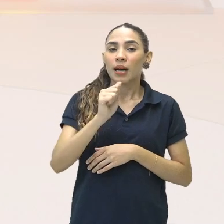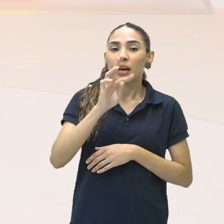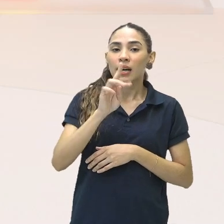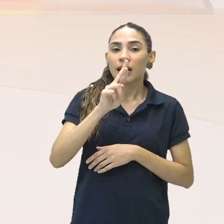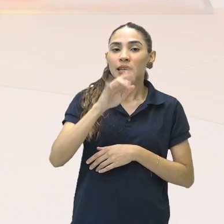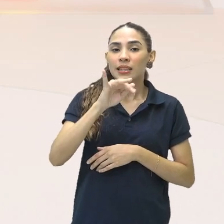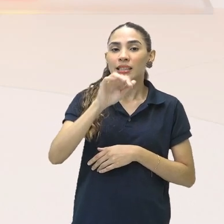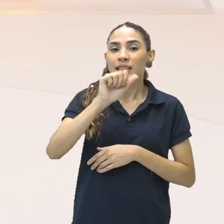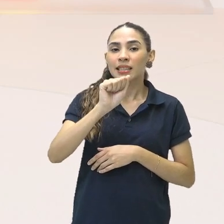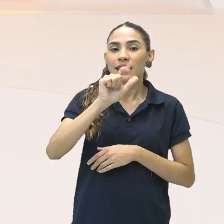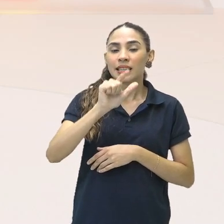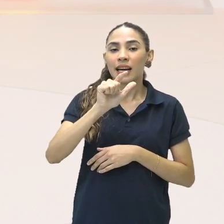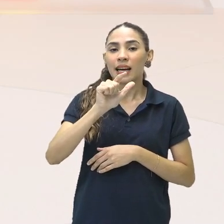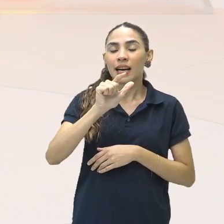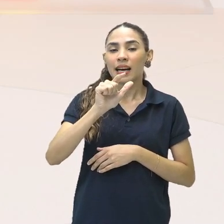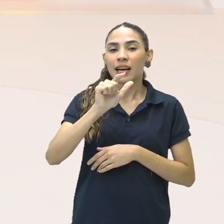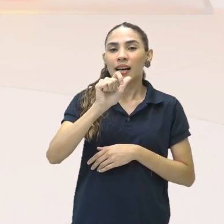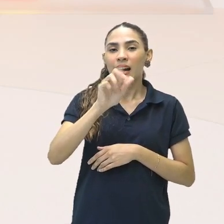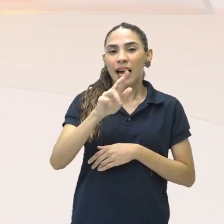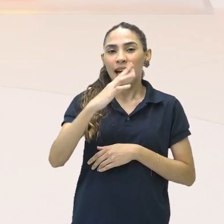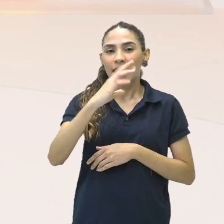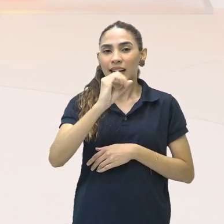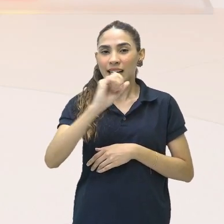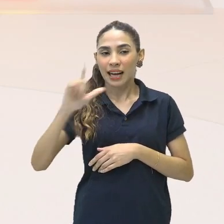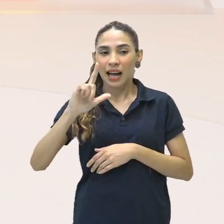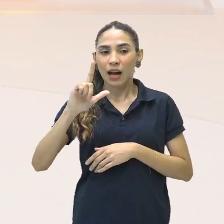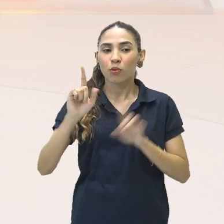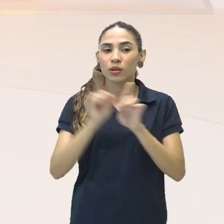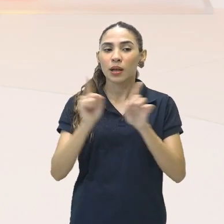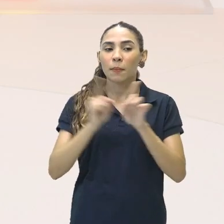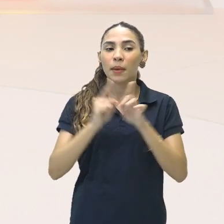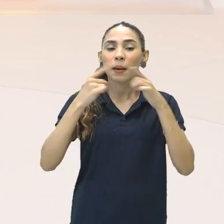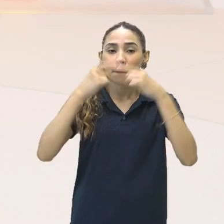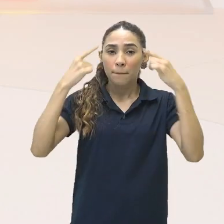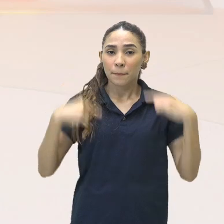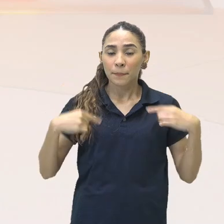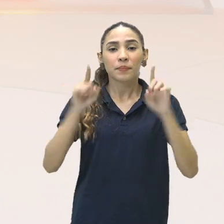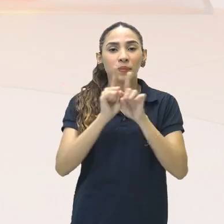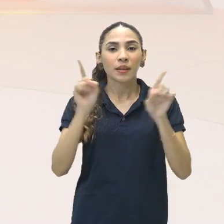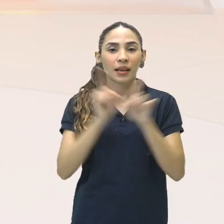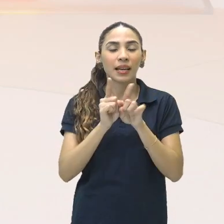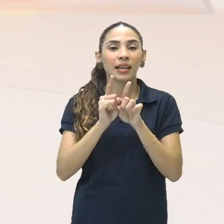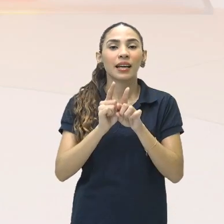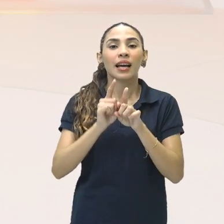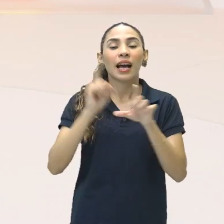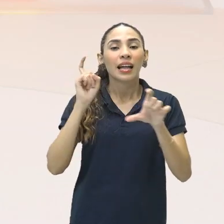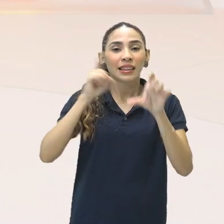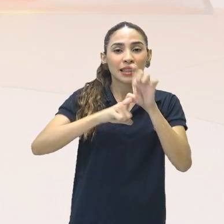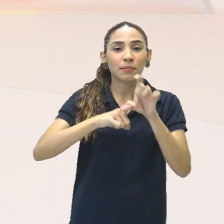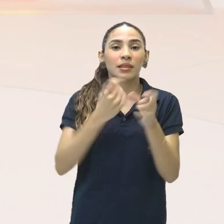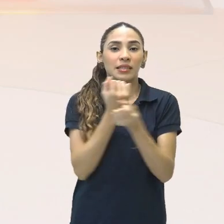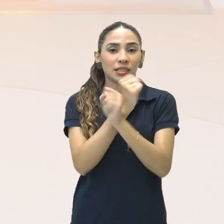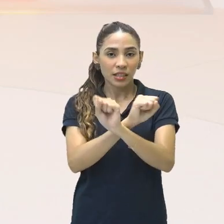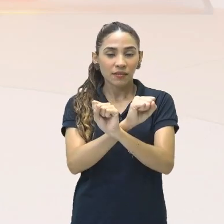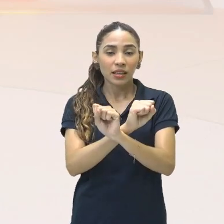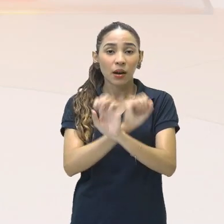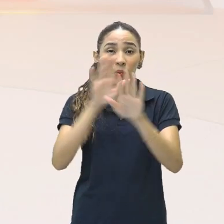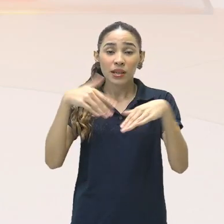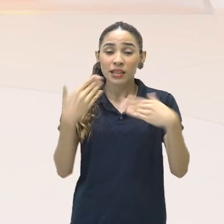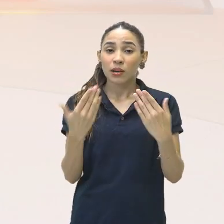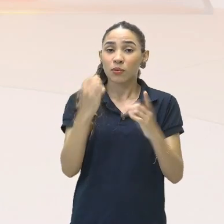é uma crítica implícita à desigualdade e à dependência da escravidão. Então,